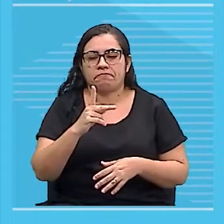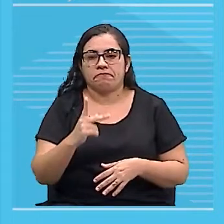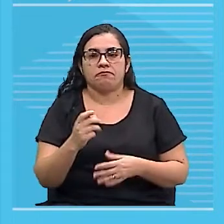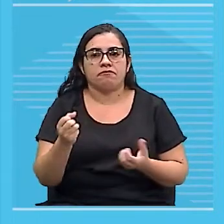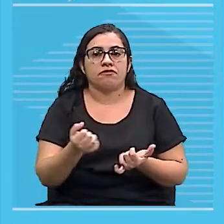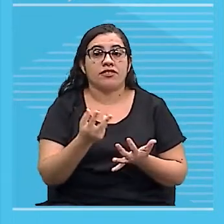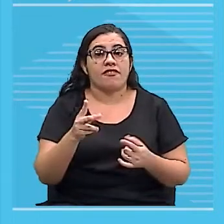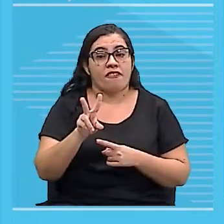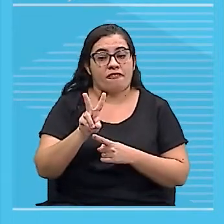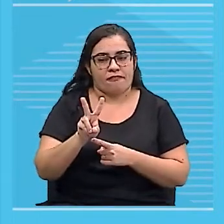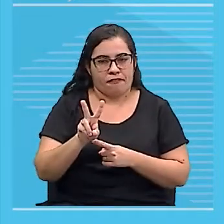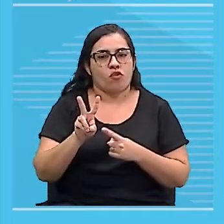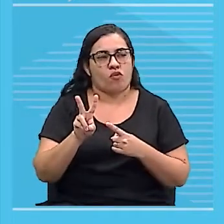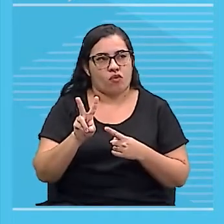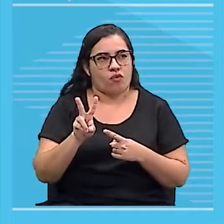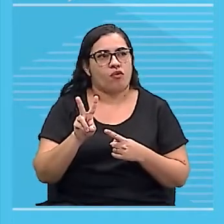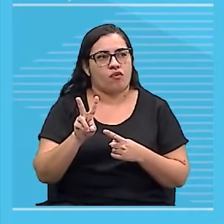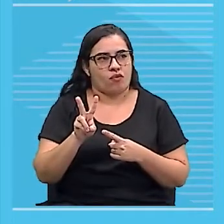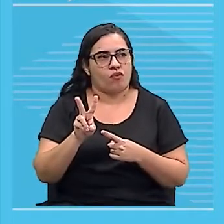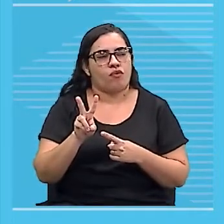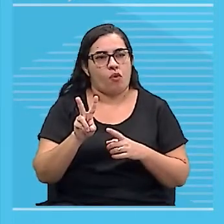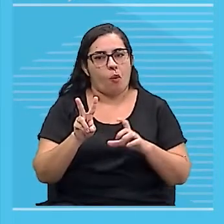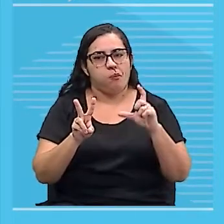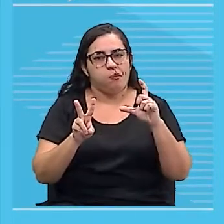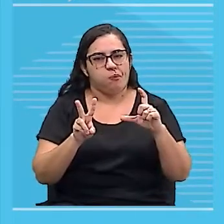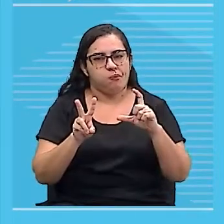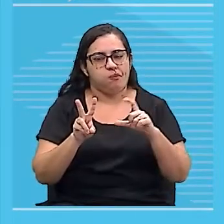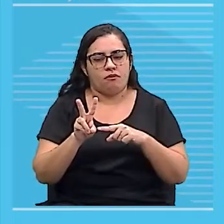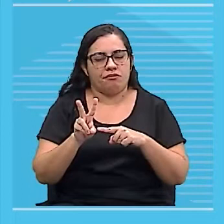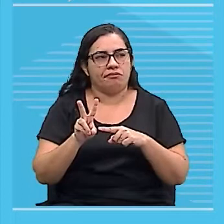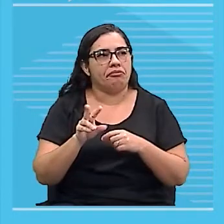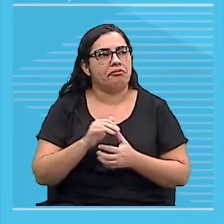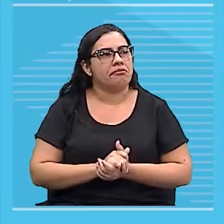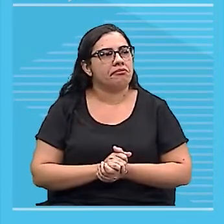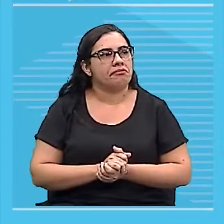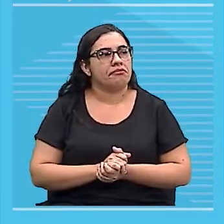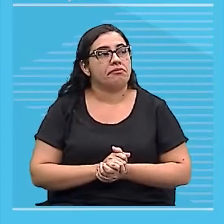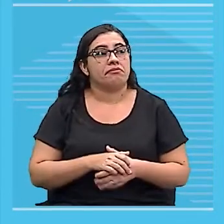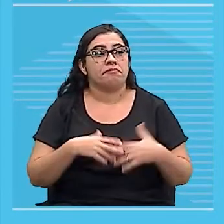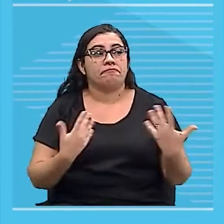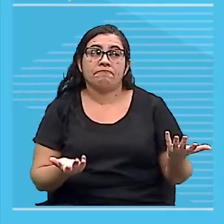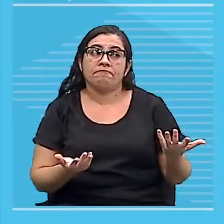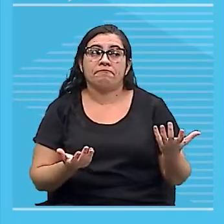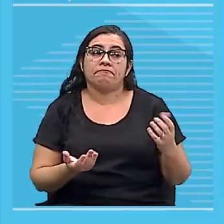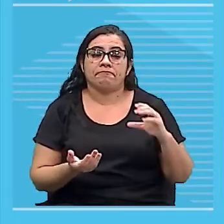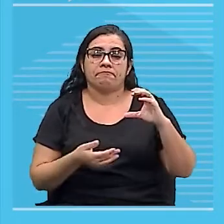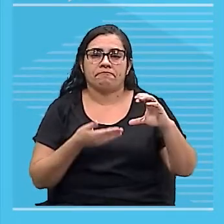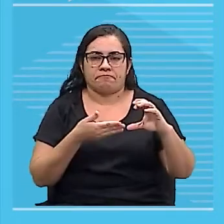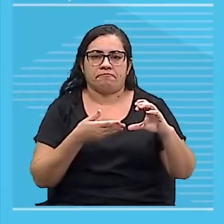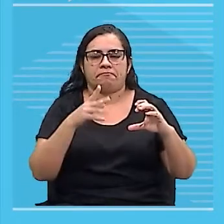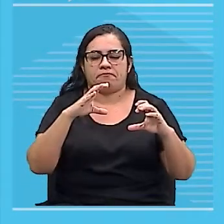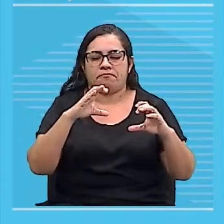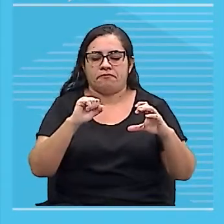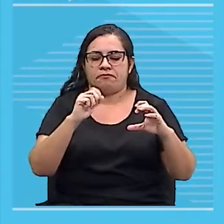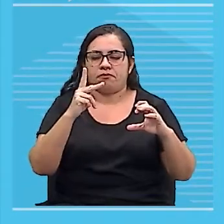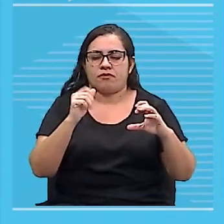é o volt, letra V maiúscula. A capacitância, então, a gente vai